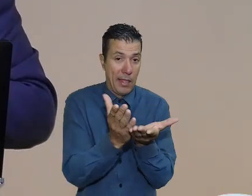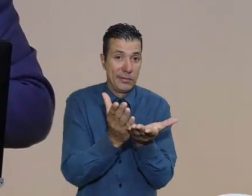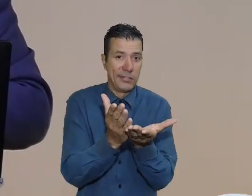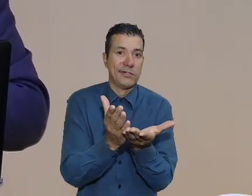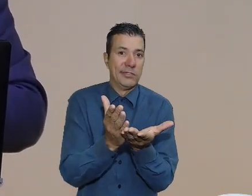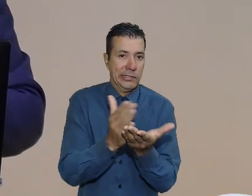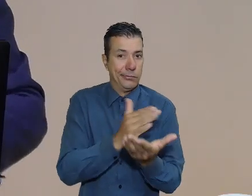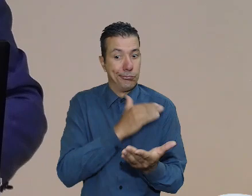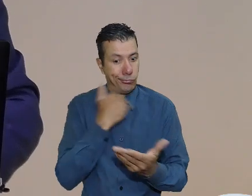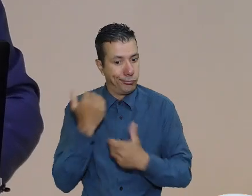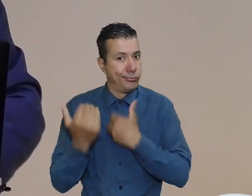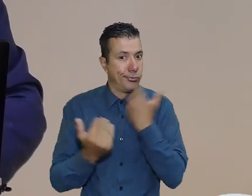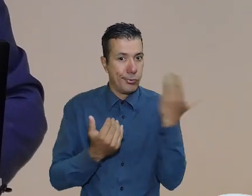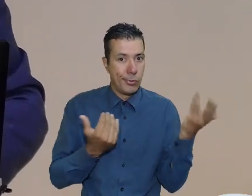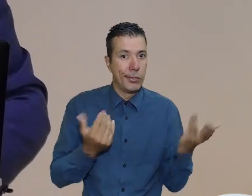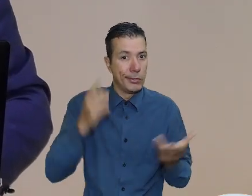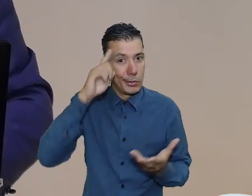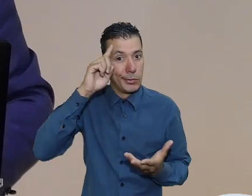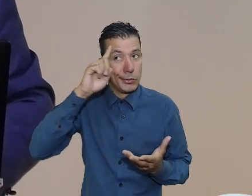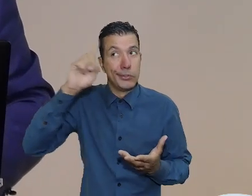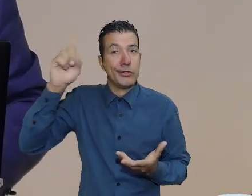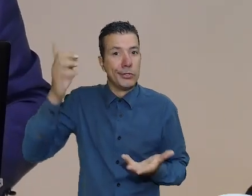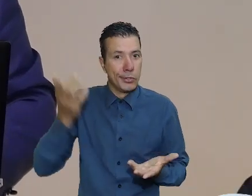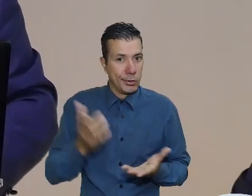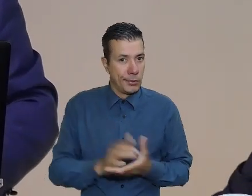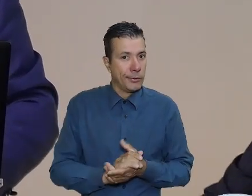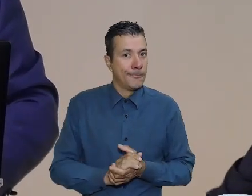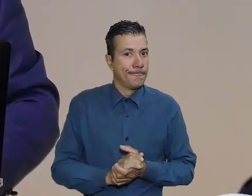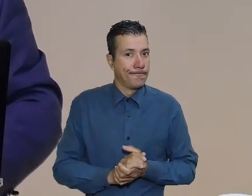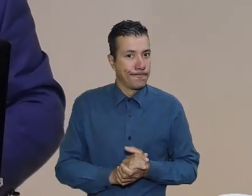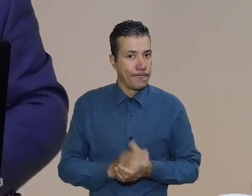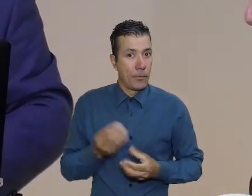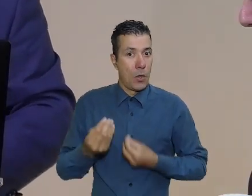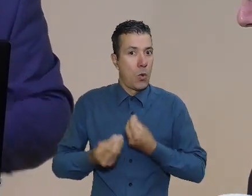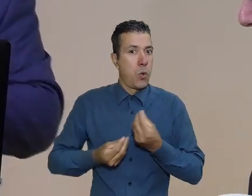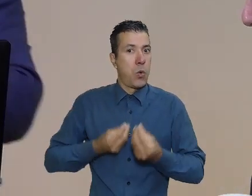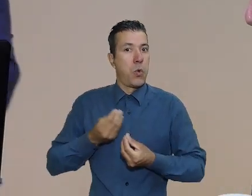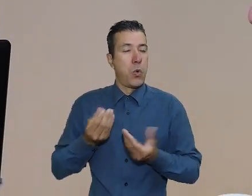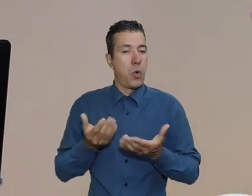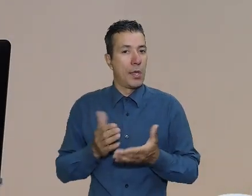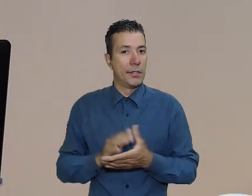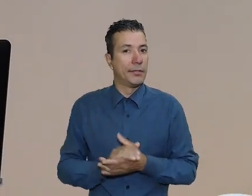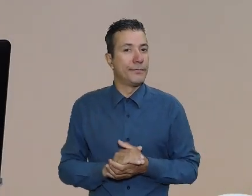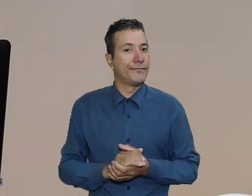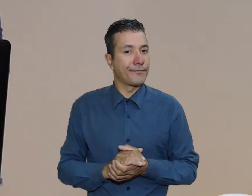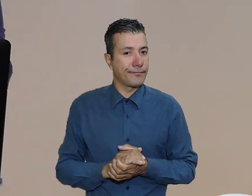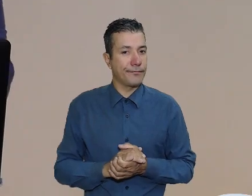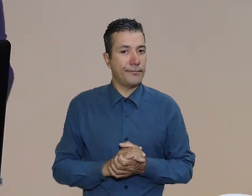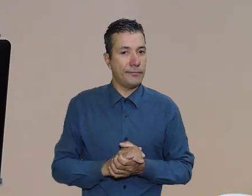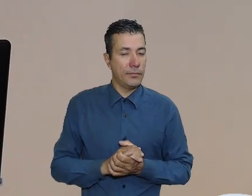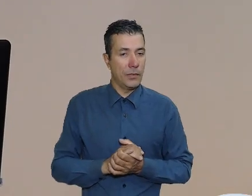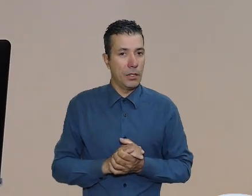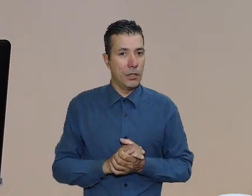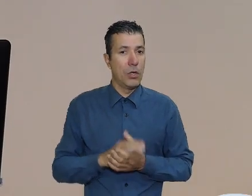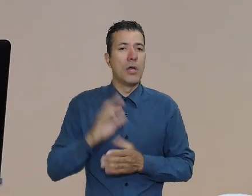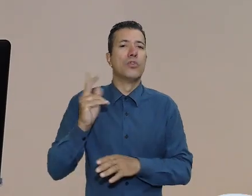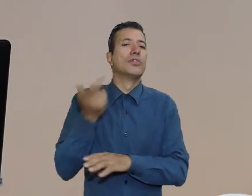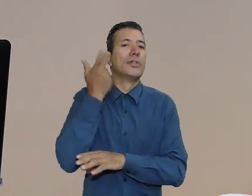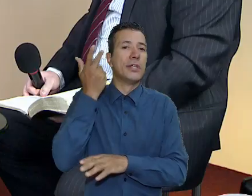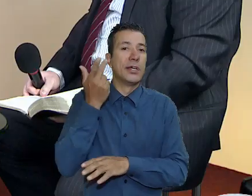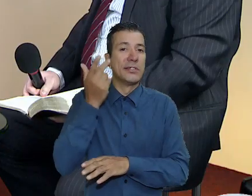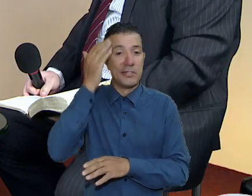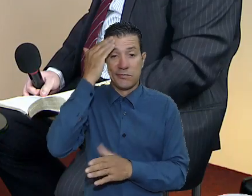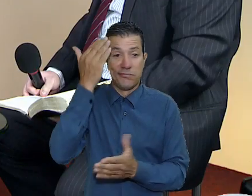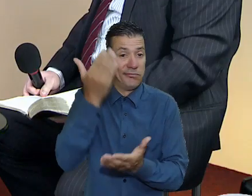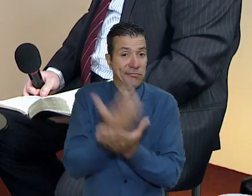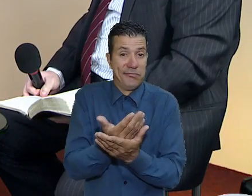com as consequências. Muito obrigado, pastor. Vamos para a pergunta de número 8. Nós já vimos o que ocorrerá com aqueles que